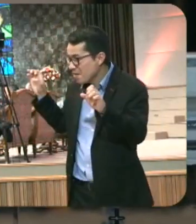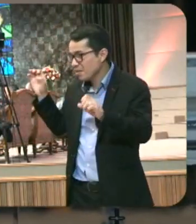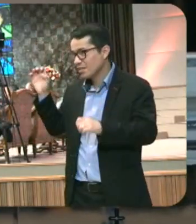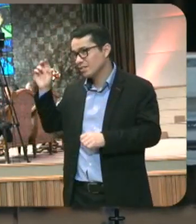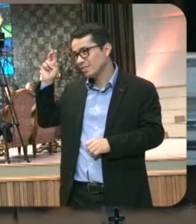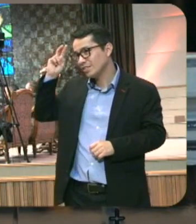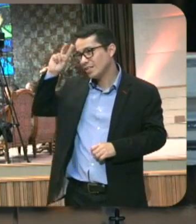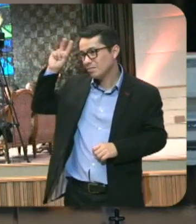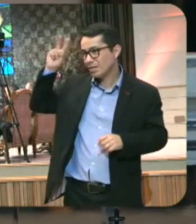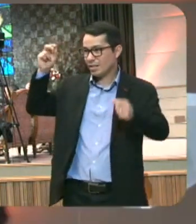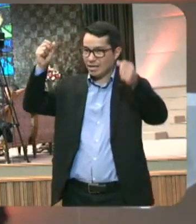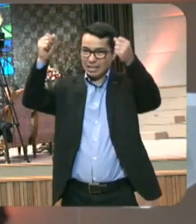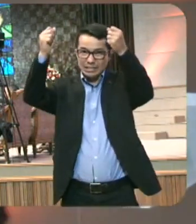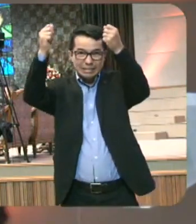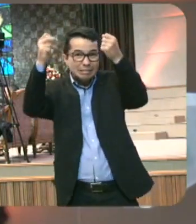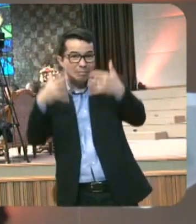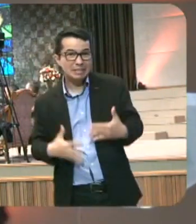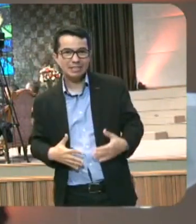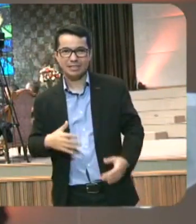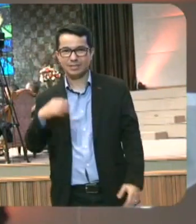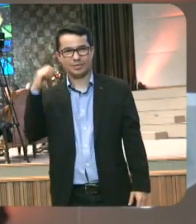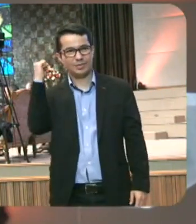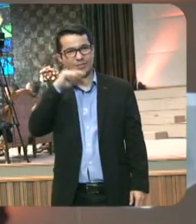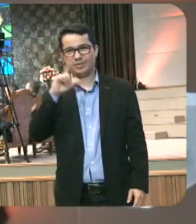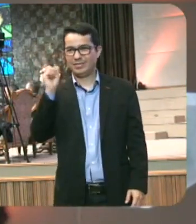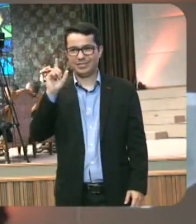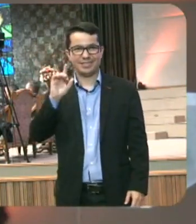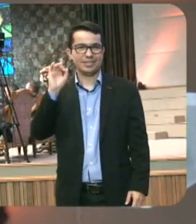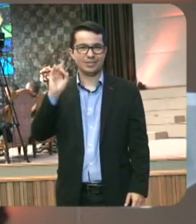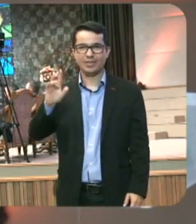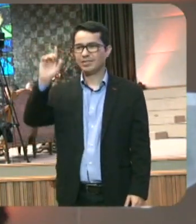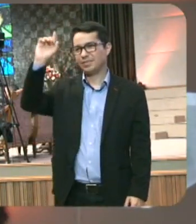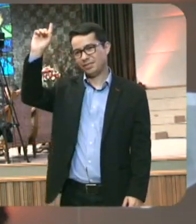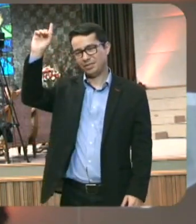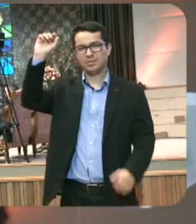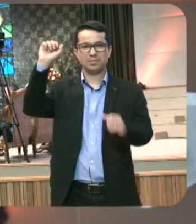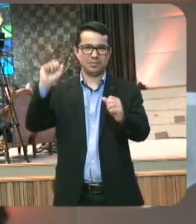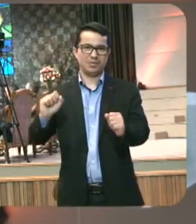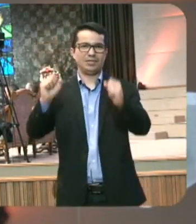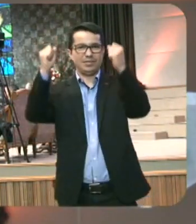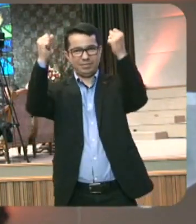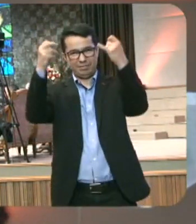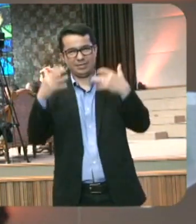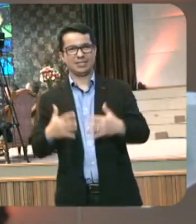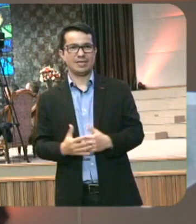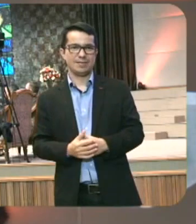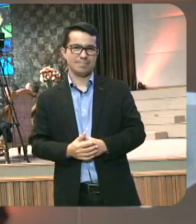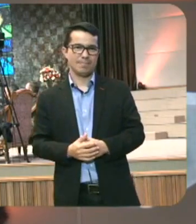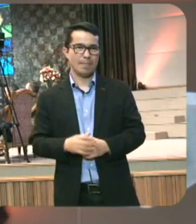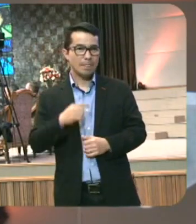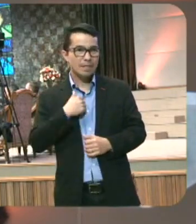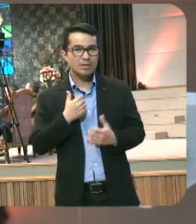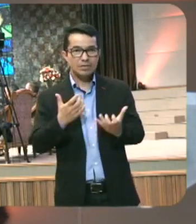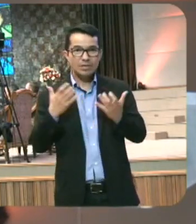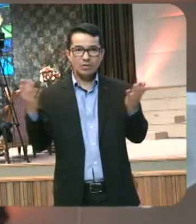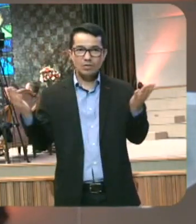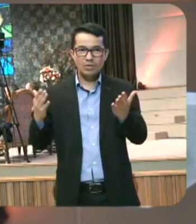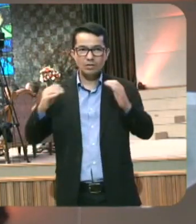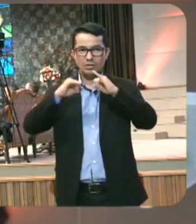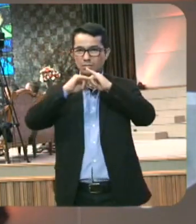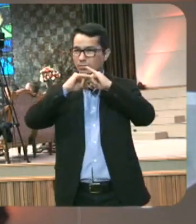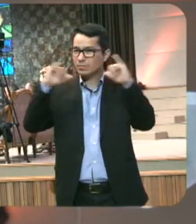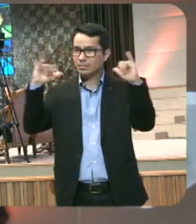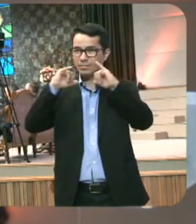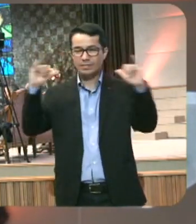explicar. Só Deus. Eu queria dizer isso para você porque a gente vive